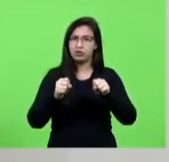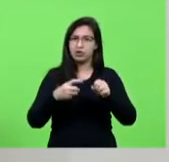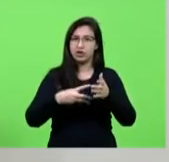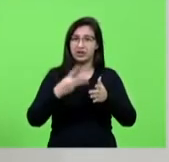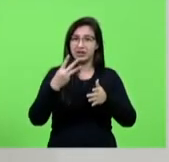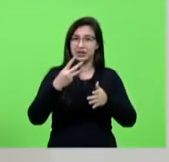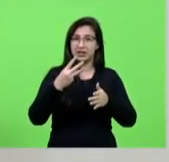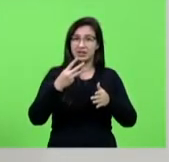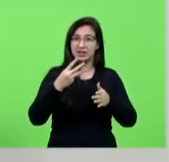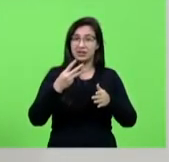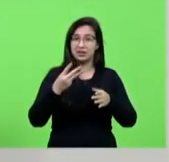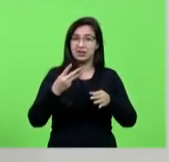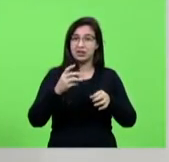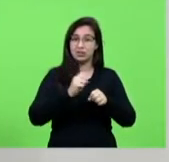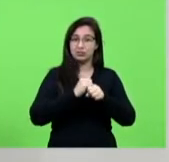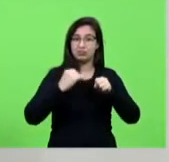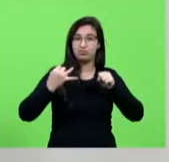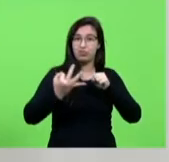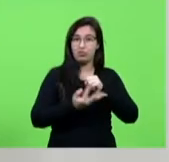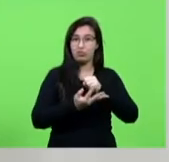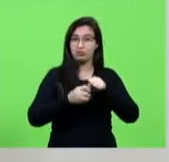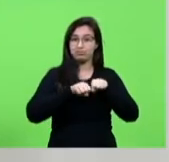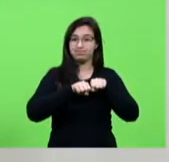onda da pandemia.